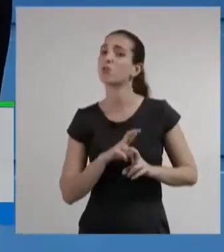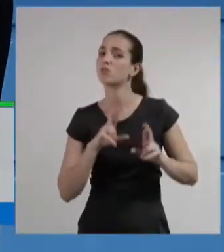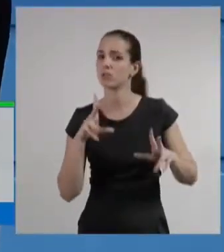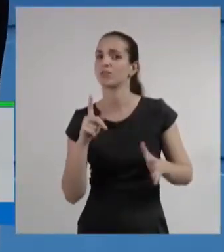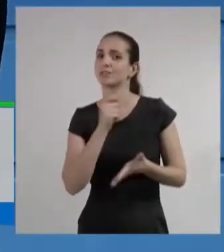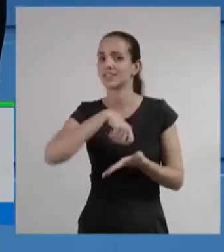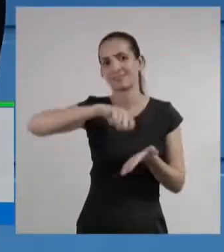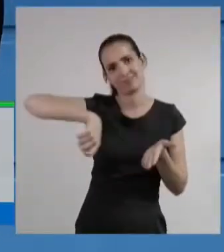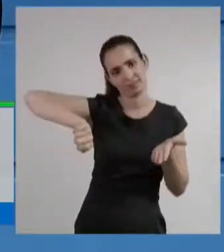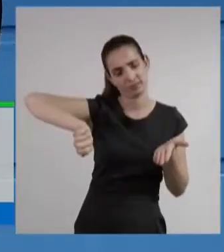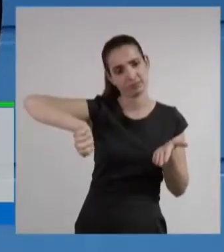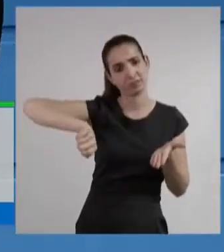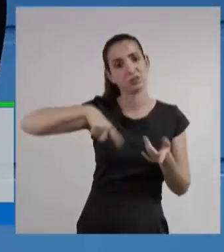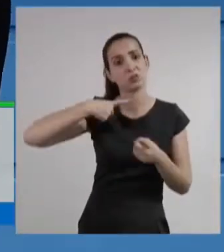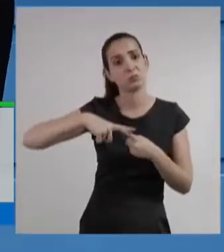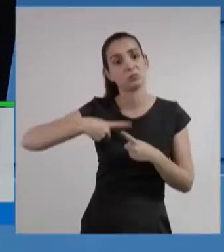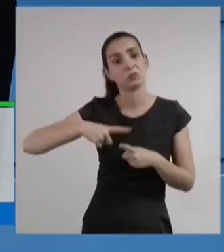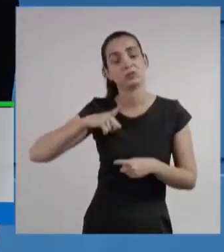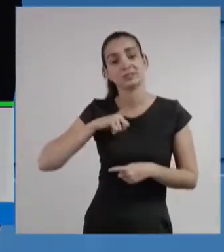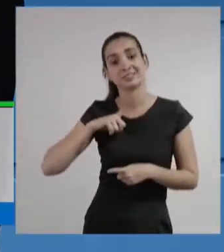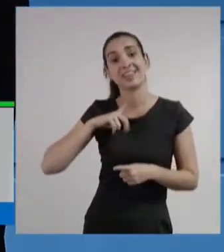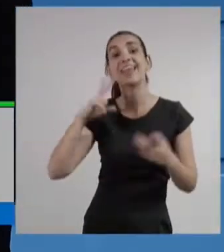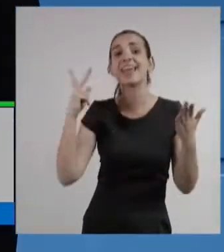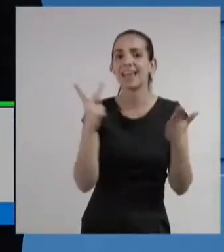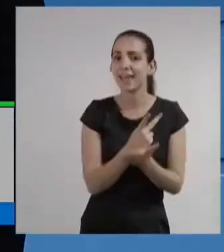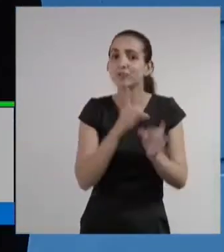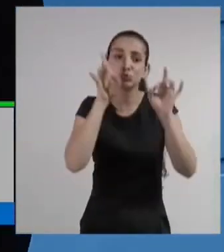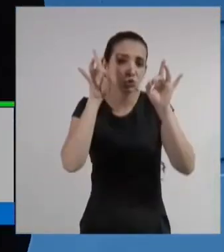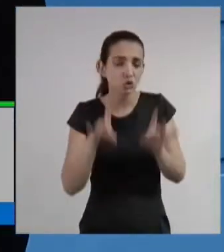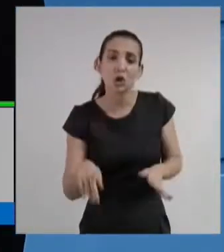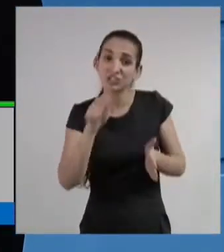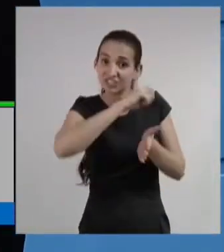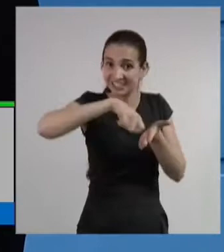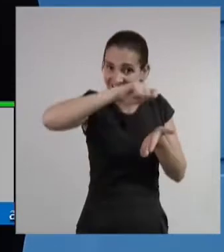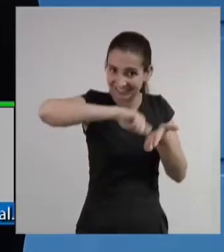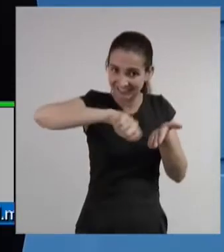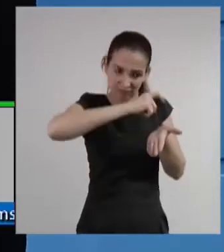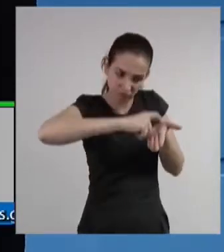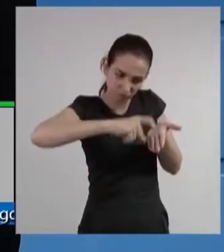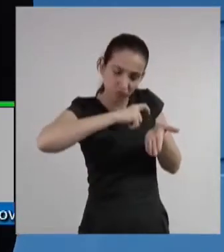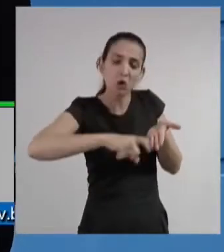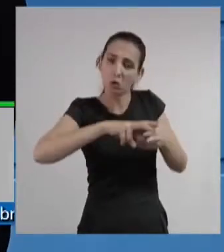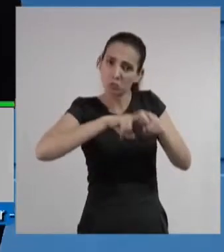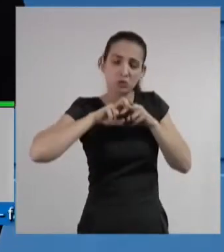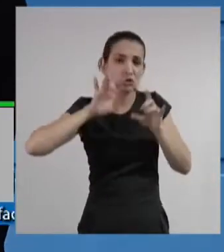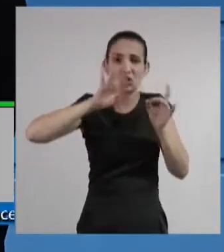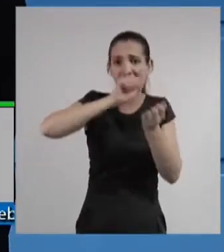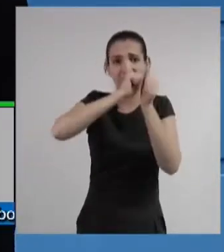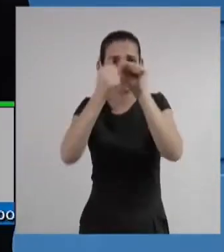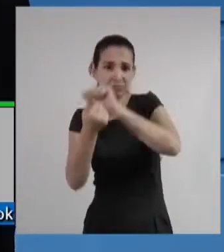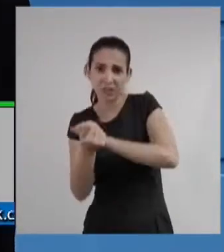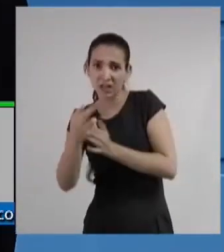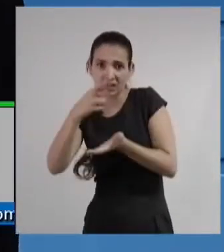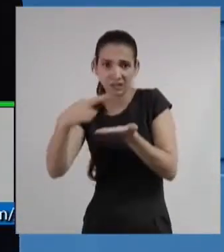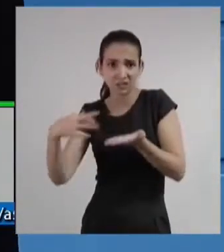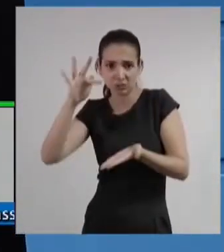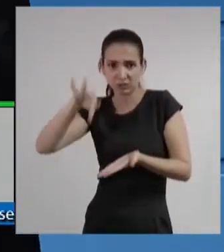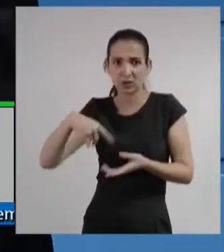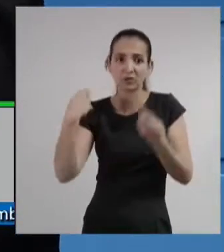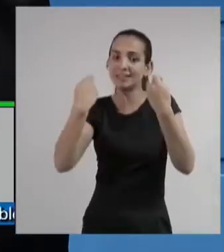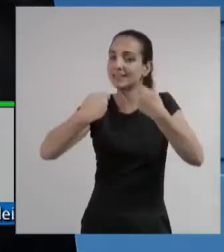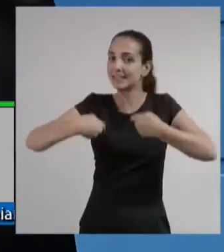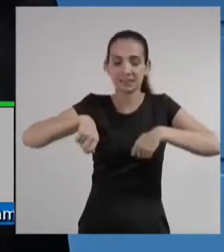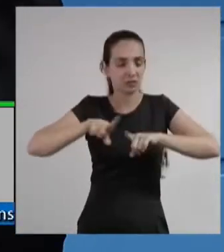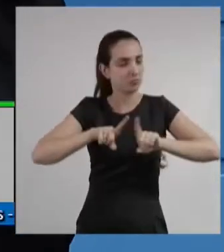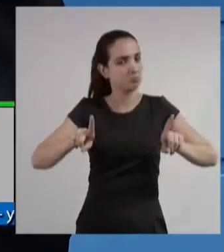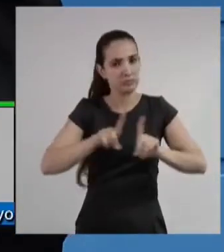redação, certo? Se existiu um equívoco no erro de redação, é possível fazer a correção na redação final. Acho que não tem